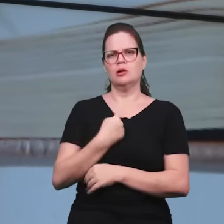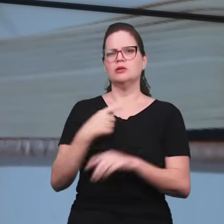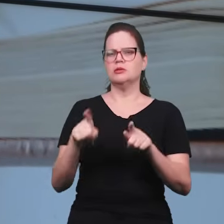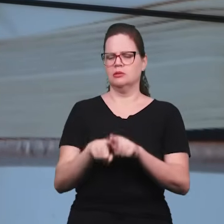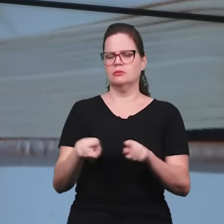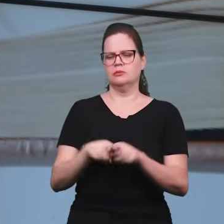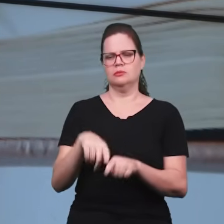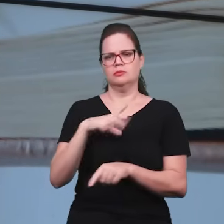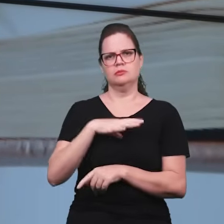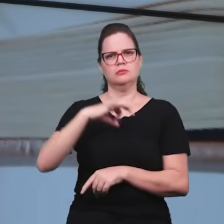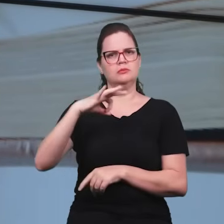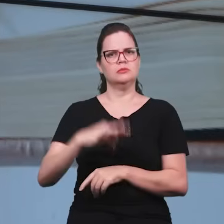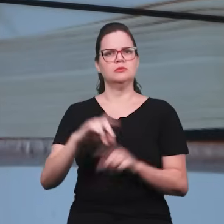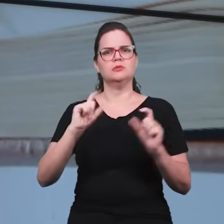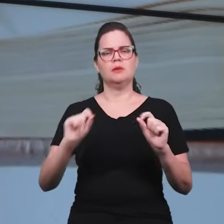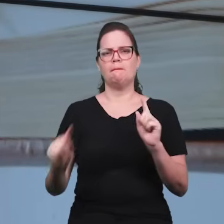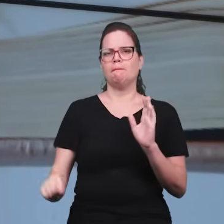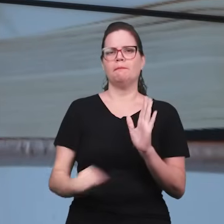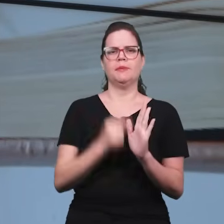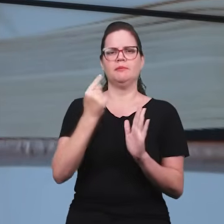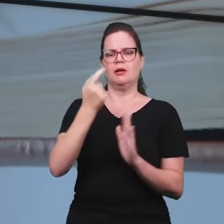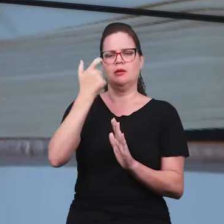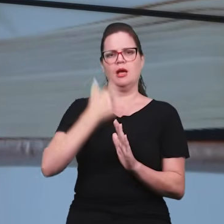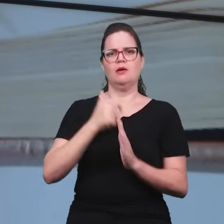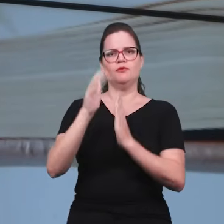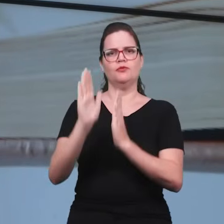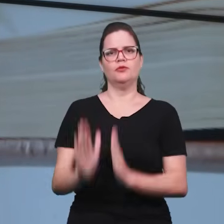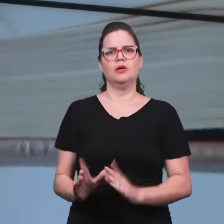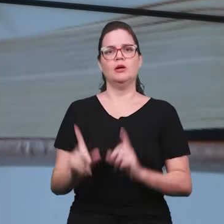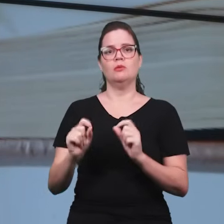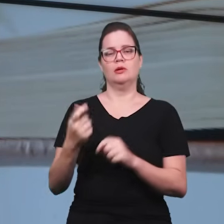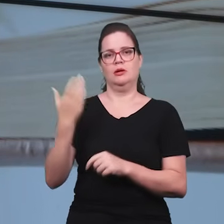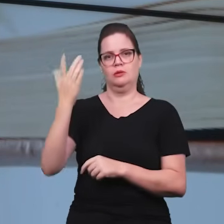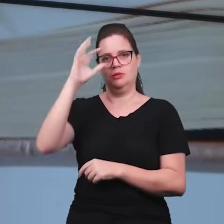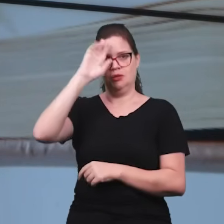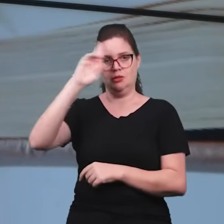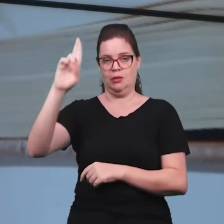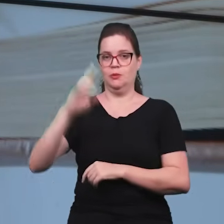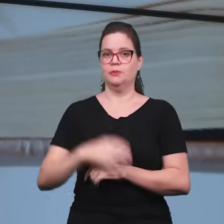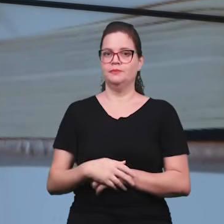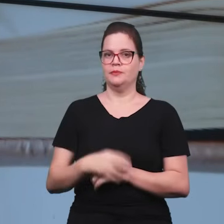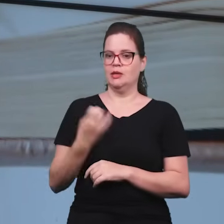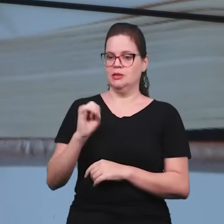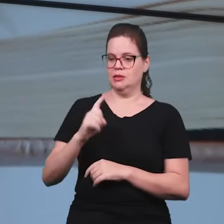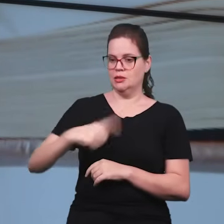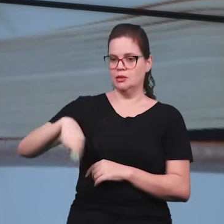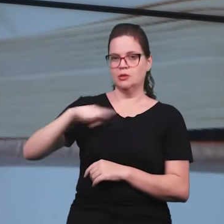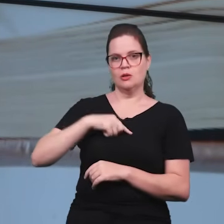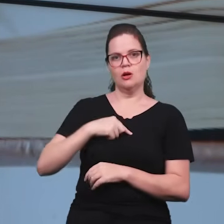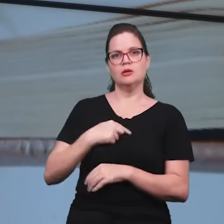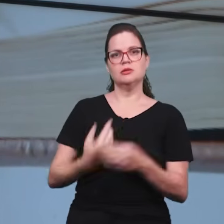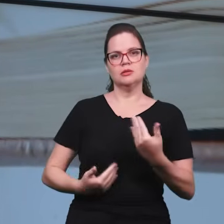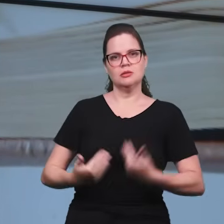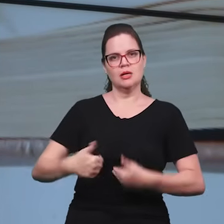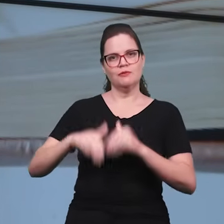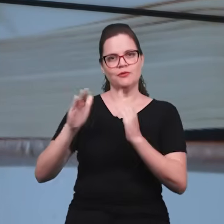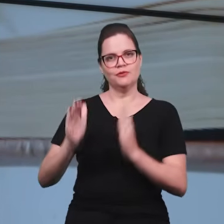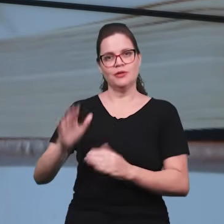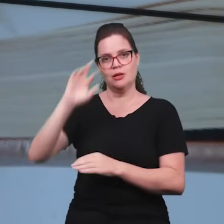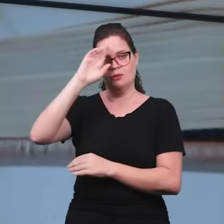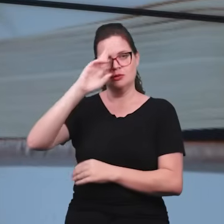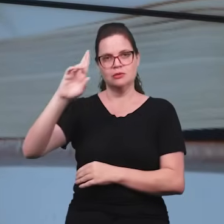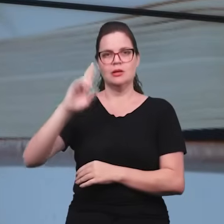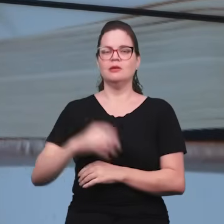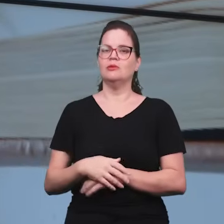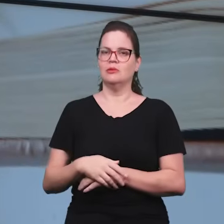a certeza de que a nossa primeira fidelidade é ao Senhor. E se nós somos fiéis ao Senhor,